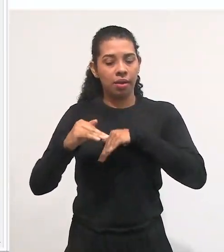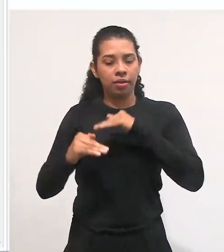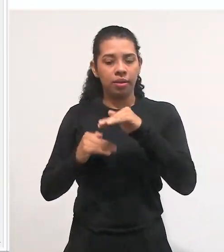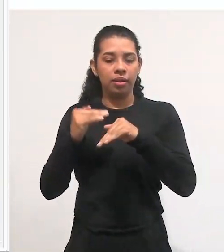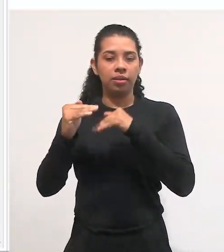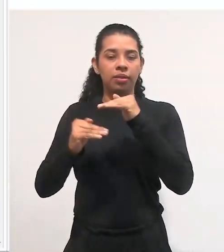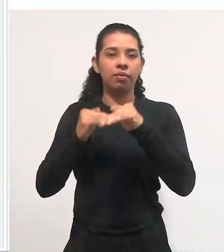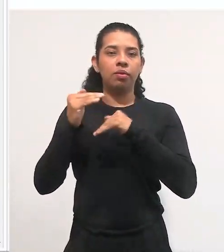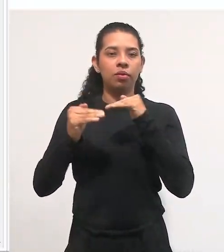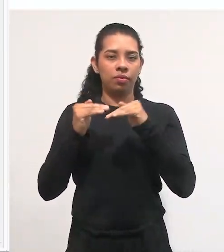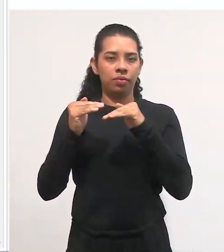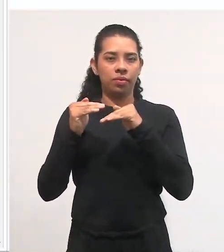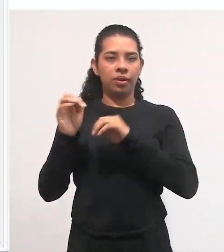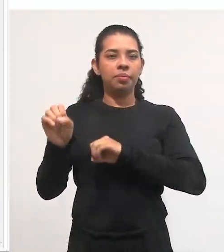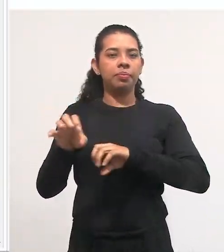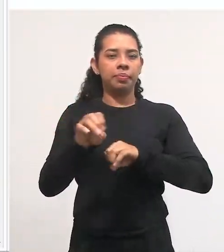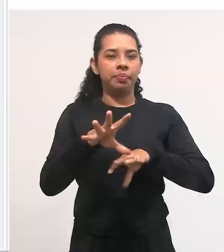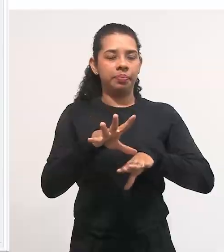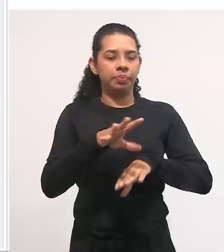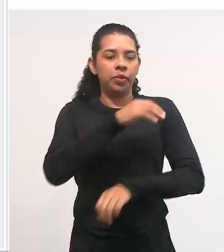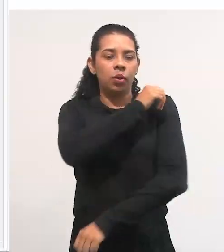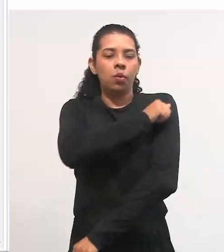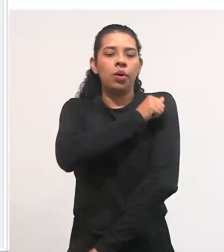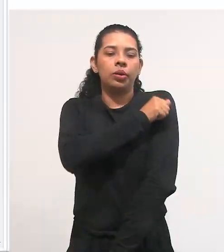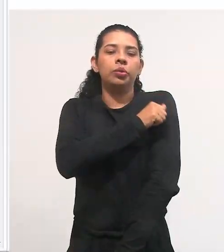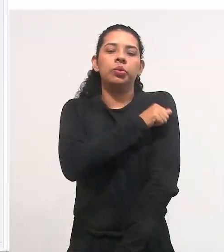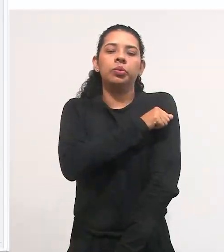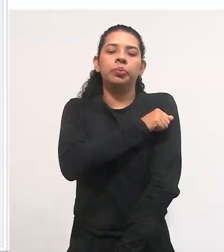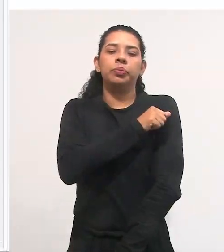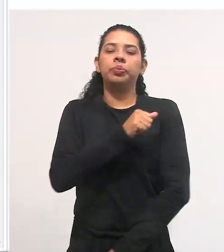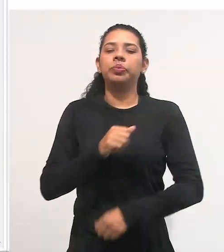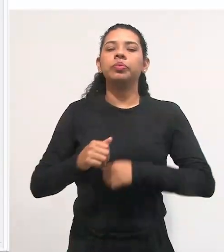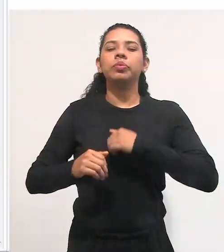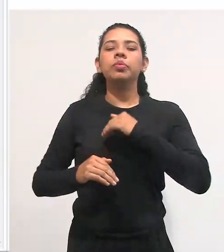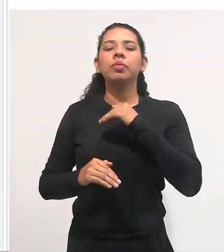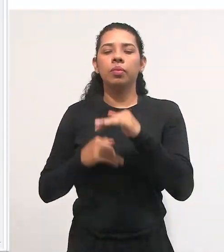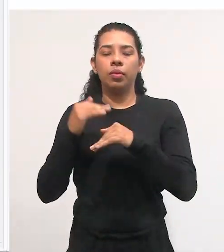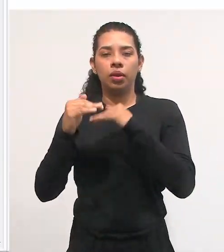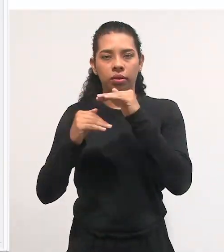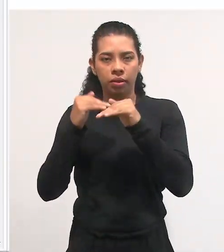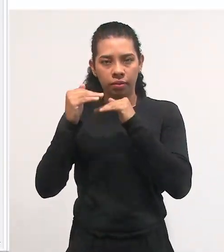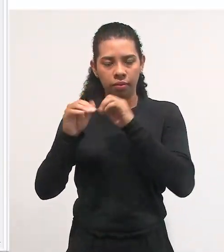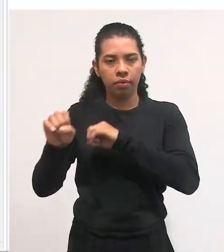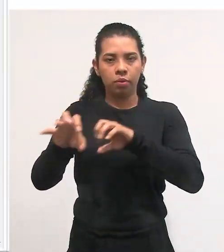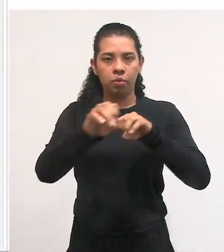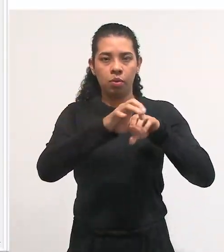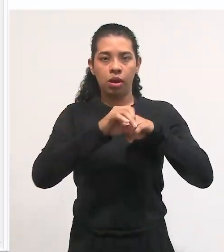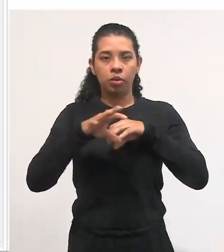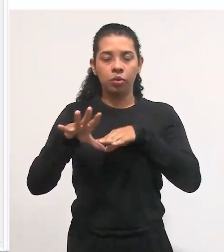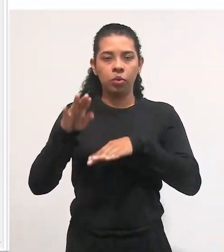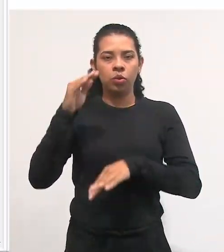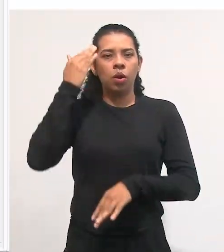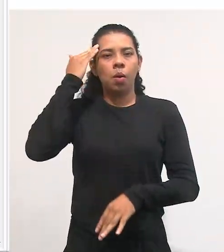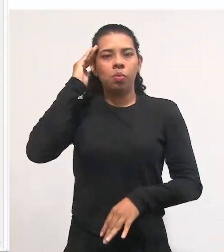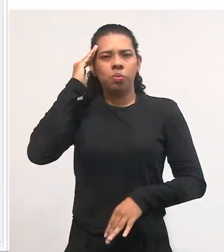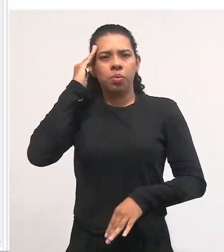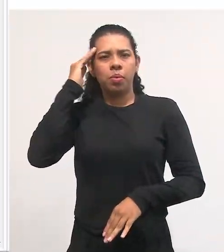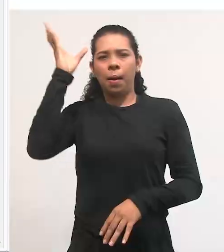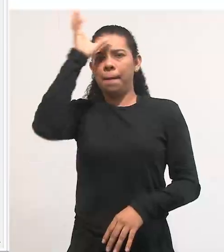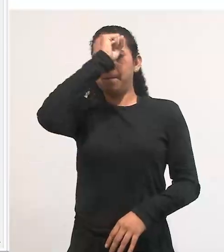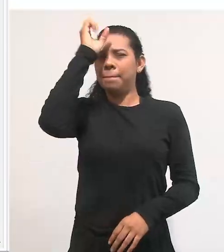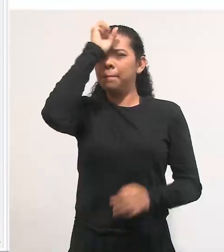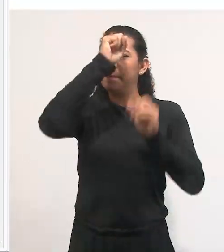ó. Artigo 22, desenvolver o educando, assegurar-lhe a formação